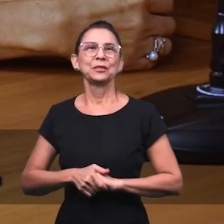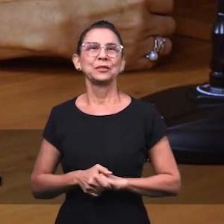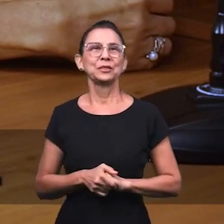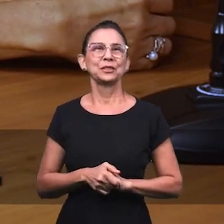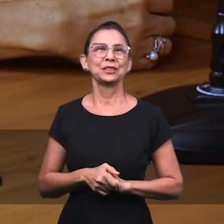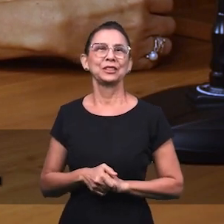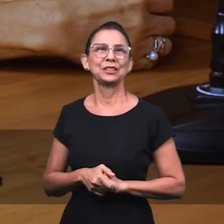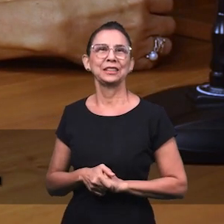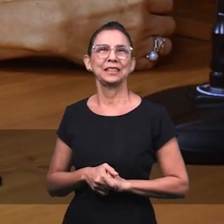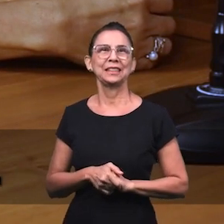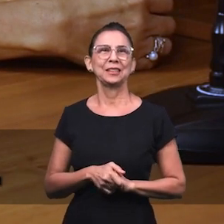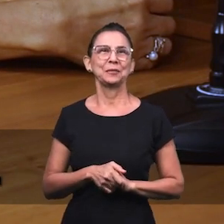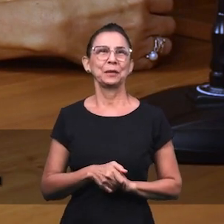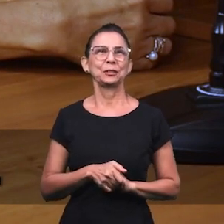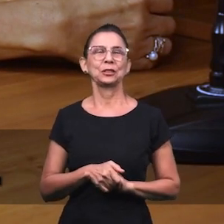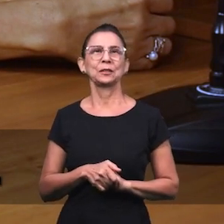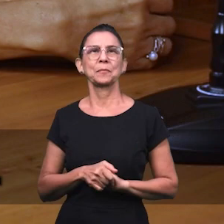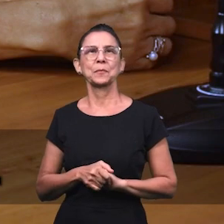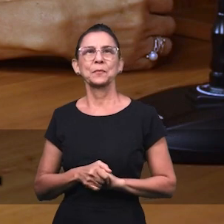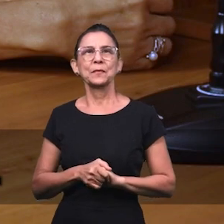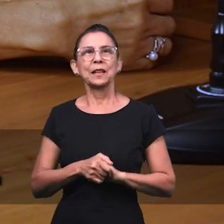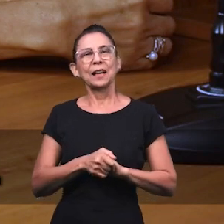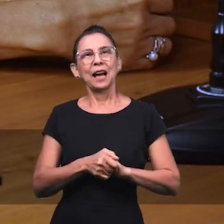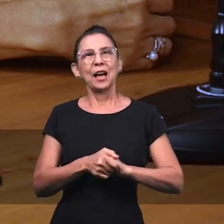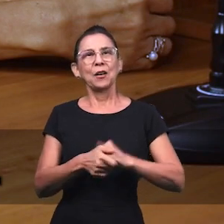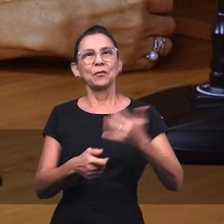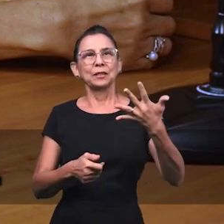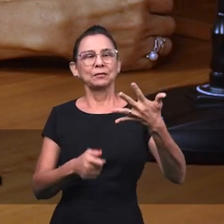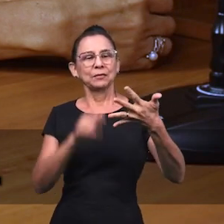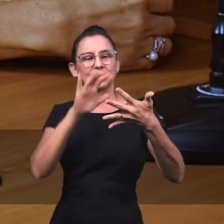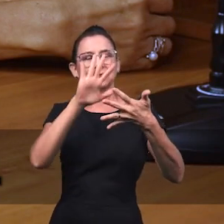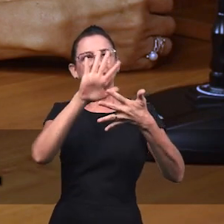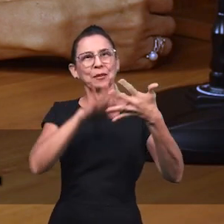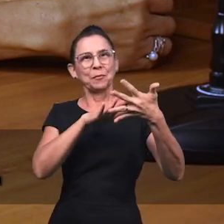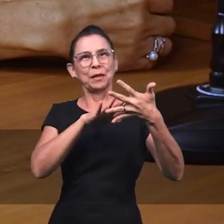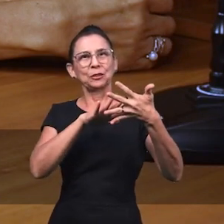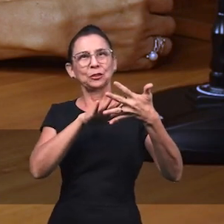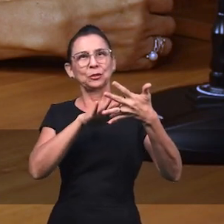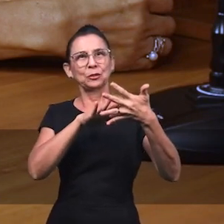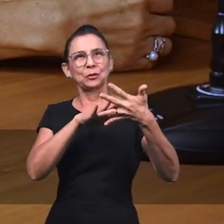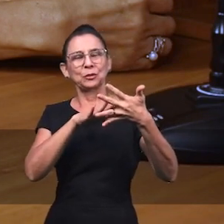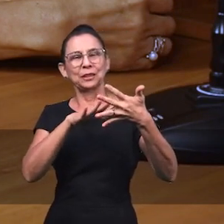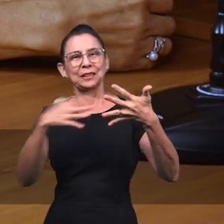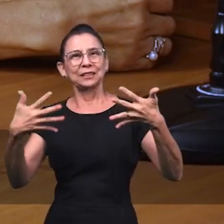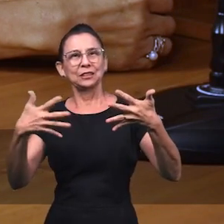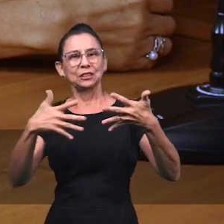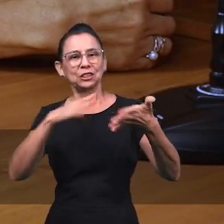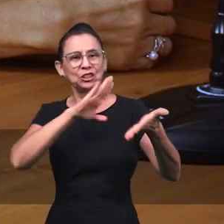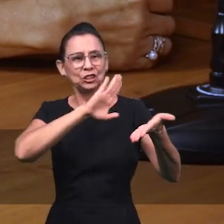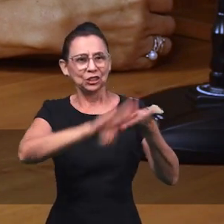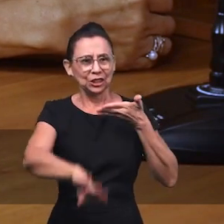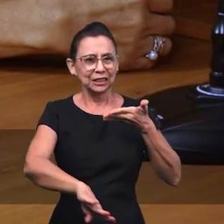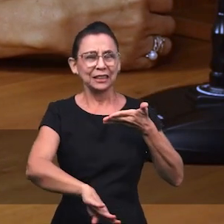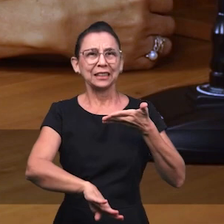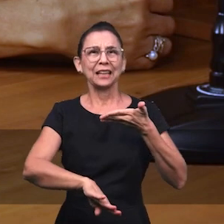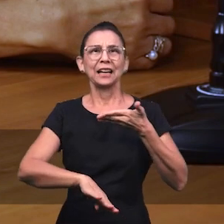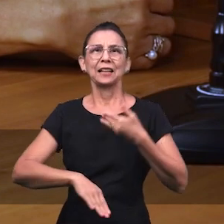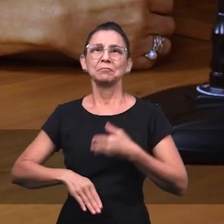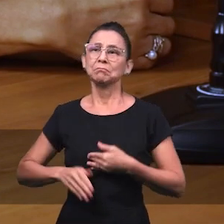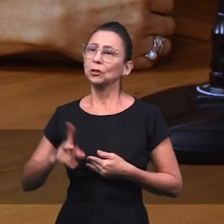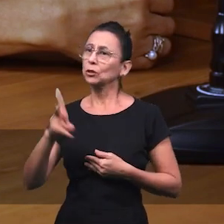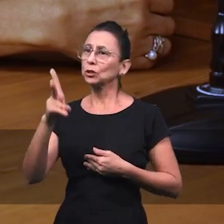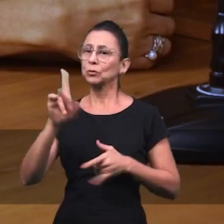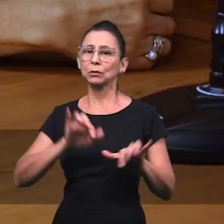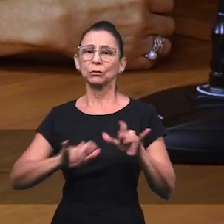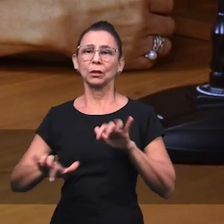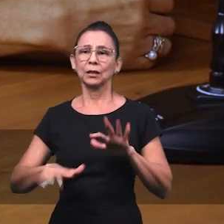Carlos, tira a partitura. Tira a partitura. Tá bom, vamos continuar. Toquei. Assim